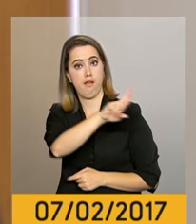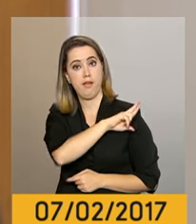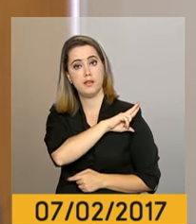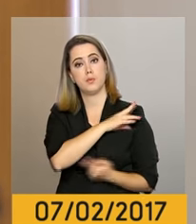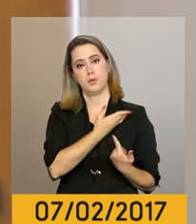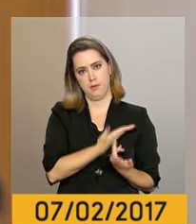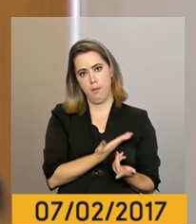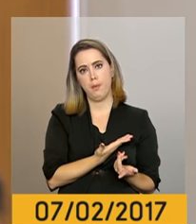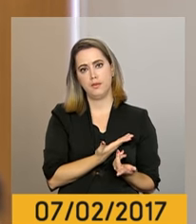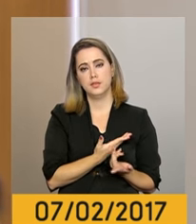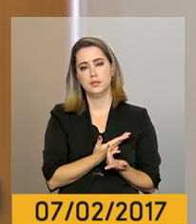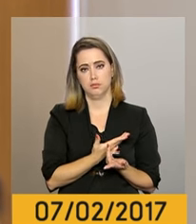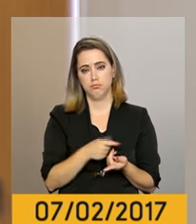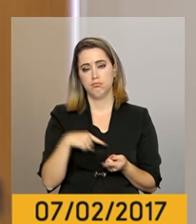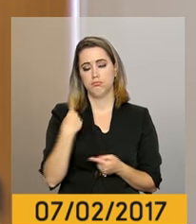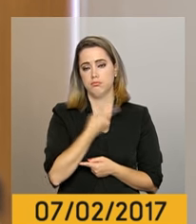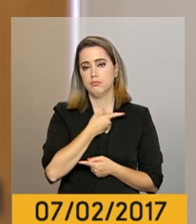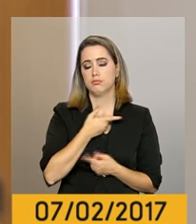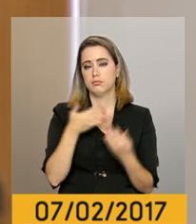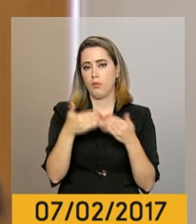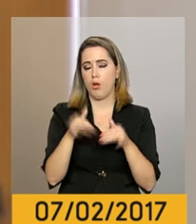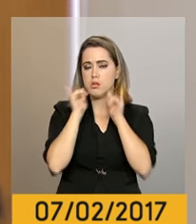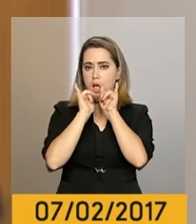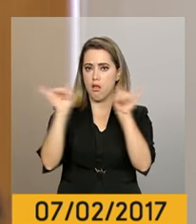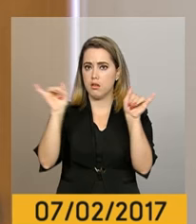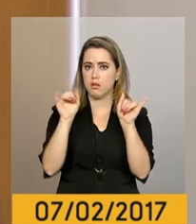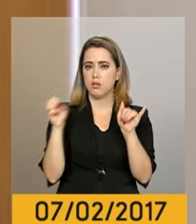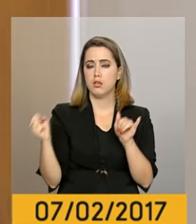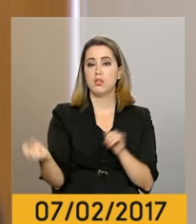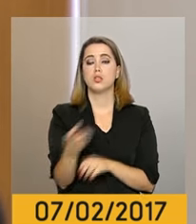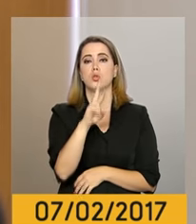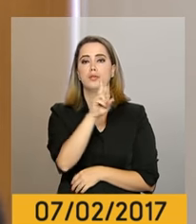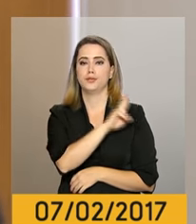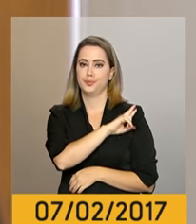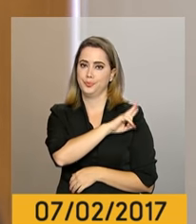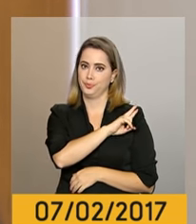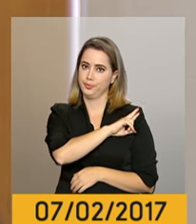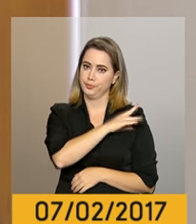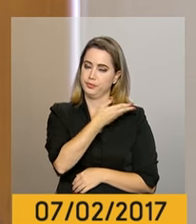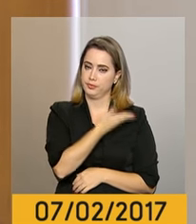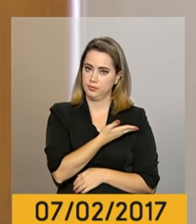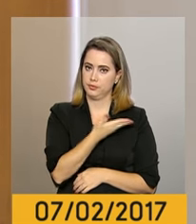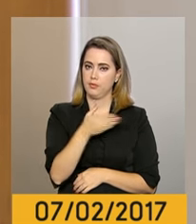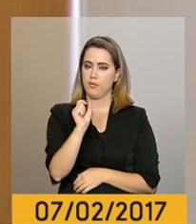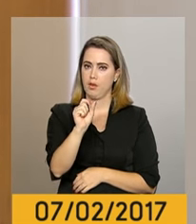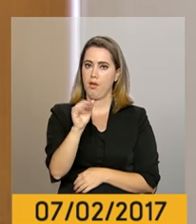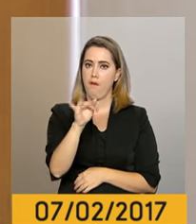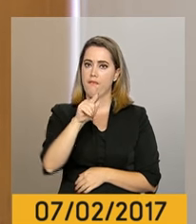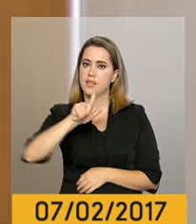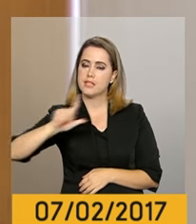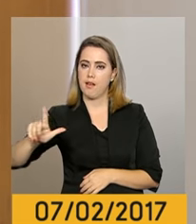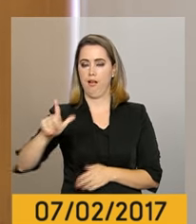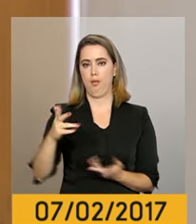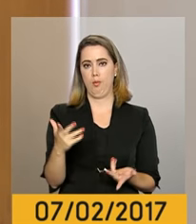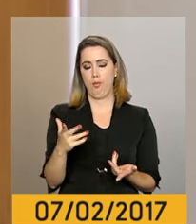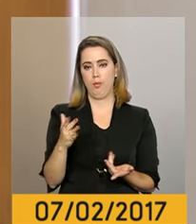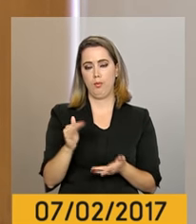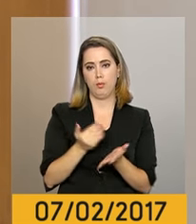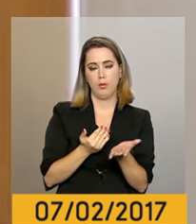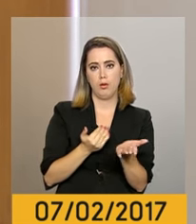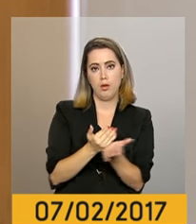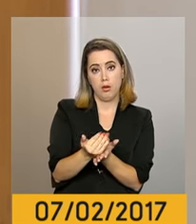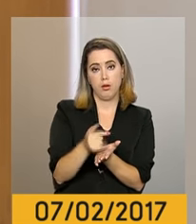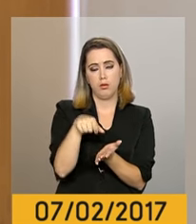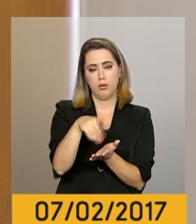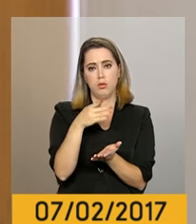fizemos esta, anunciamos esta responsabilidade fiscal, e começo